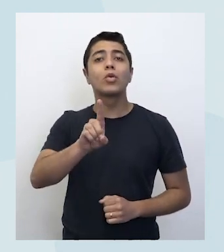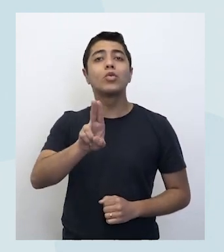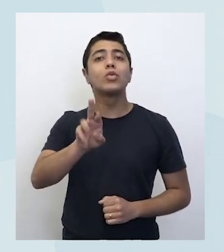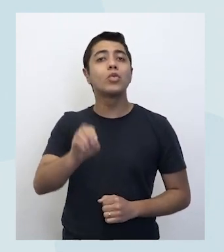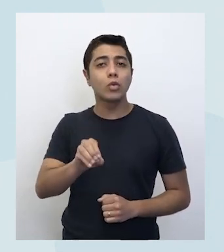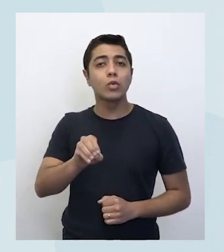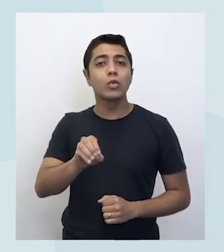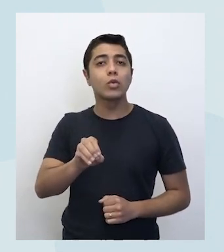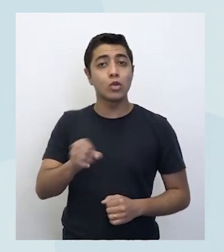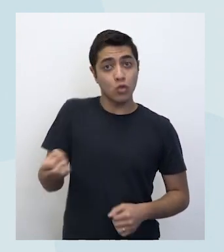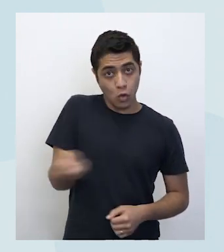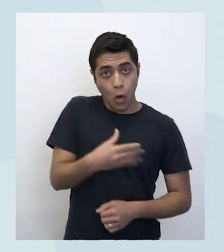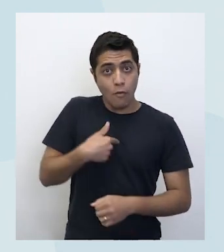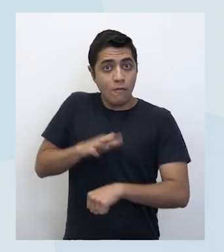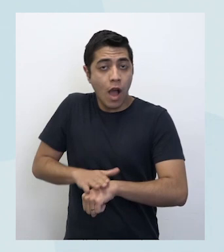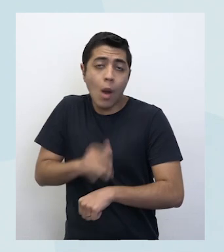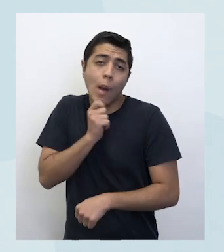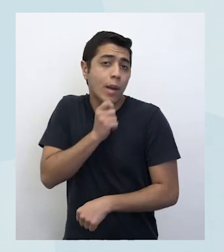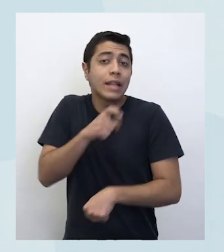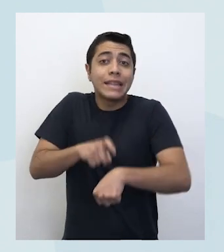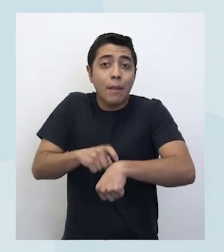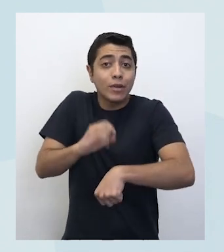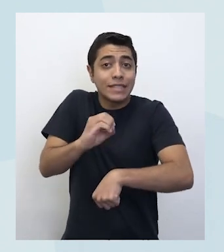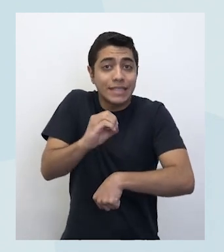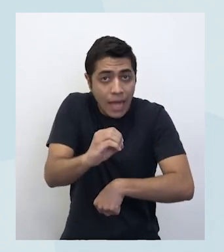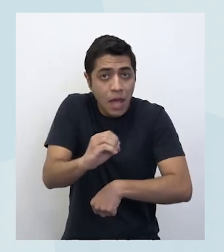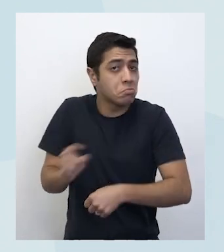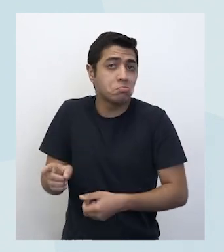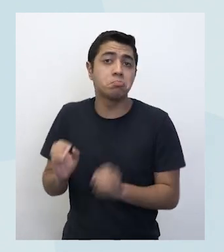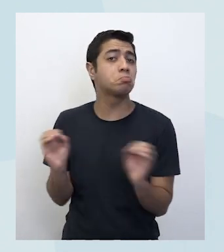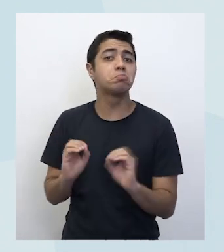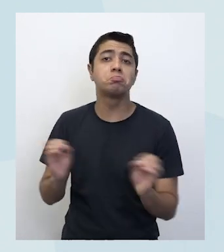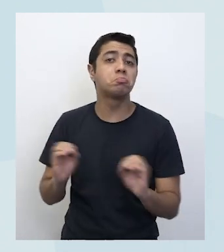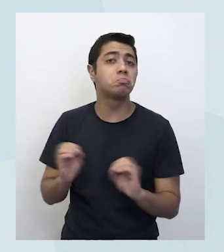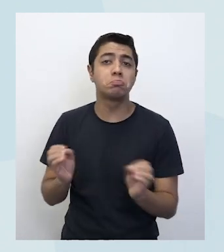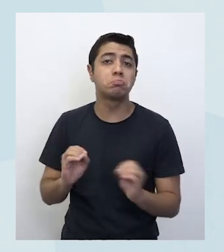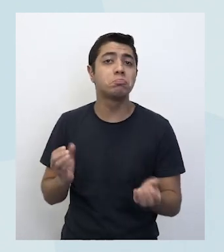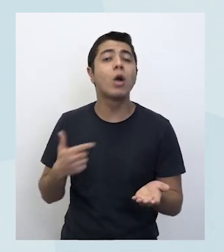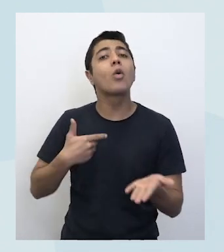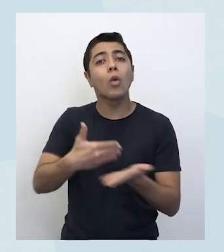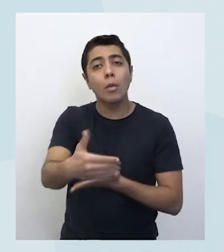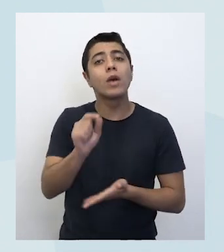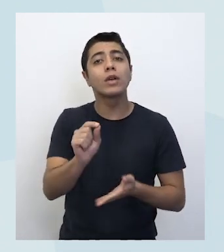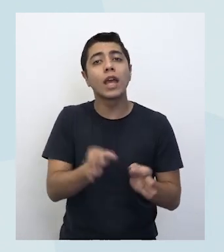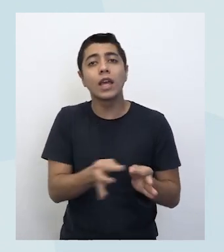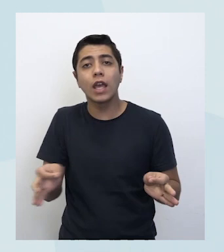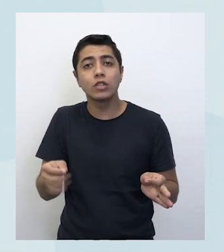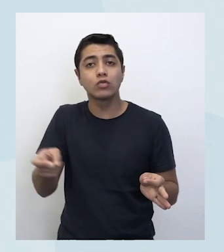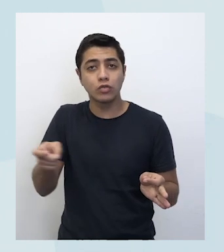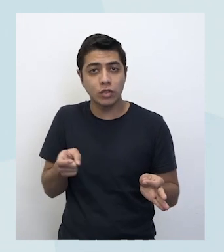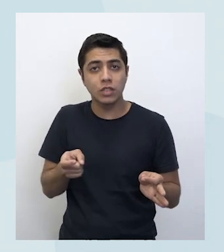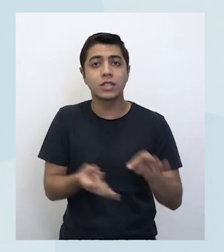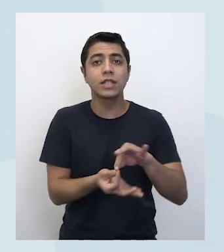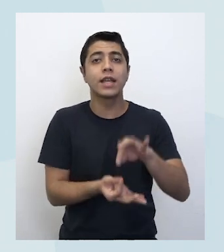produto. Então, eu vou partir lá do ponto de encontro do eixo X com o eixo Y. Se vocês olharem no eixo X, o que eu tenho? Eu